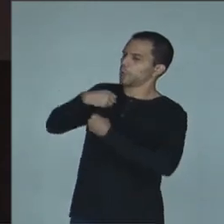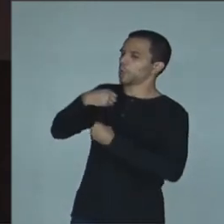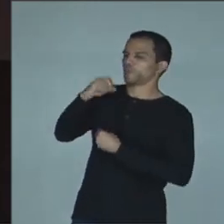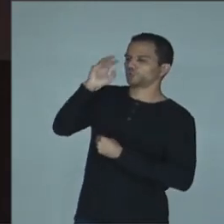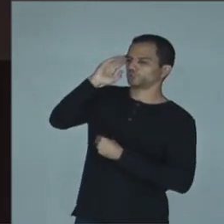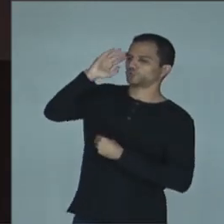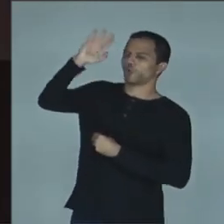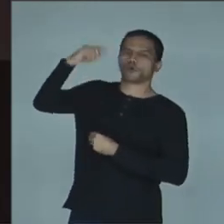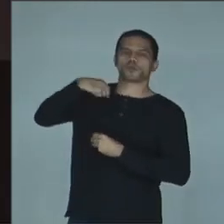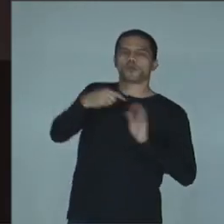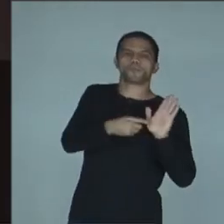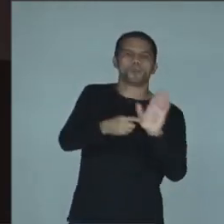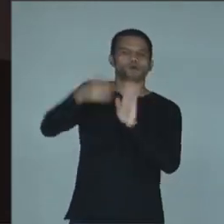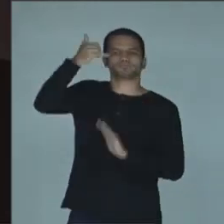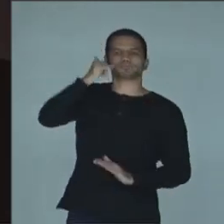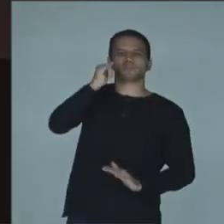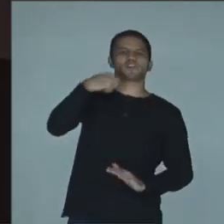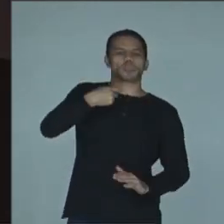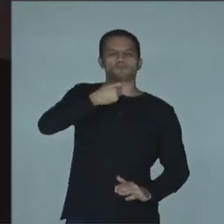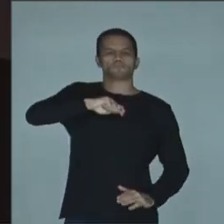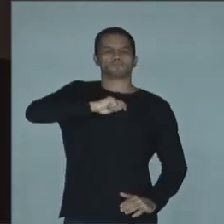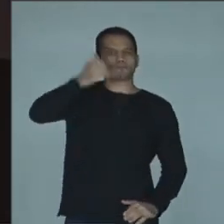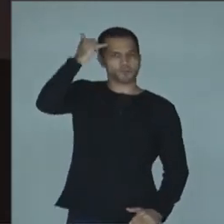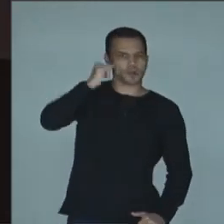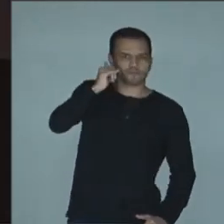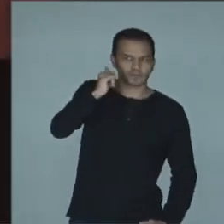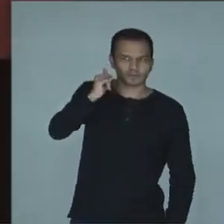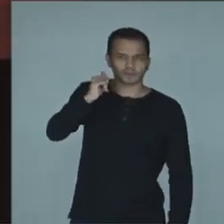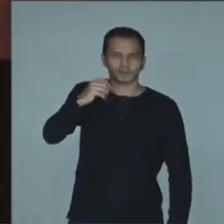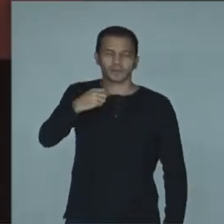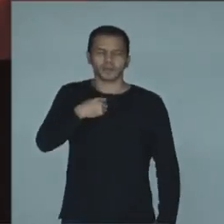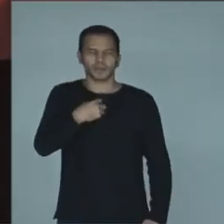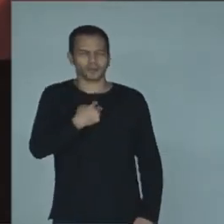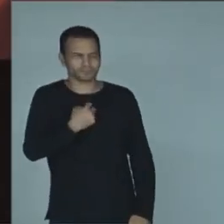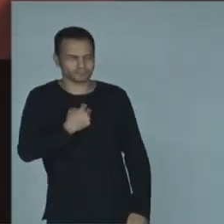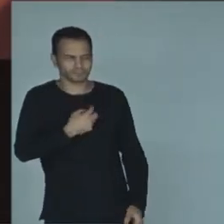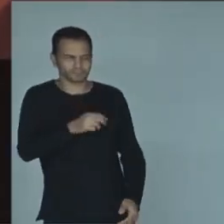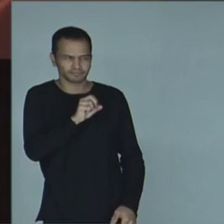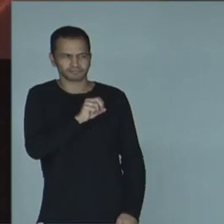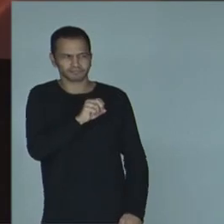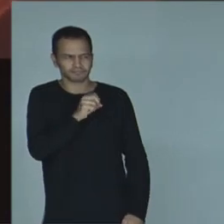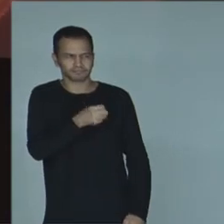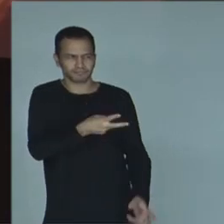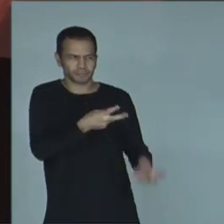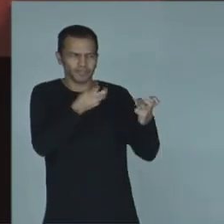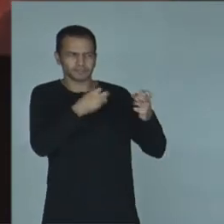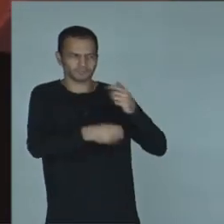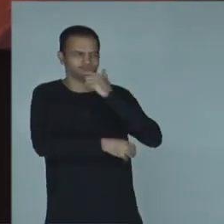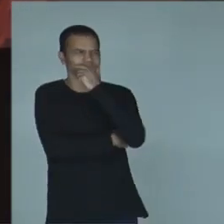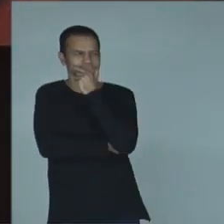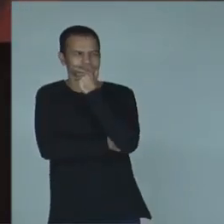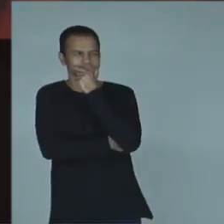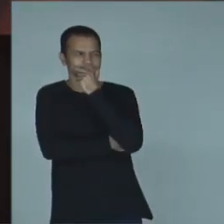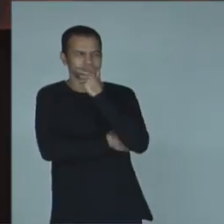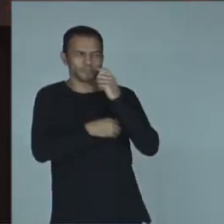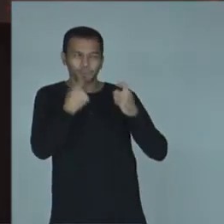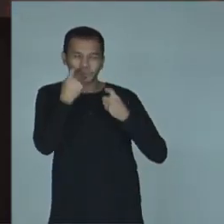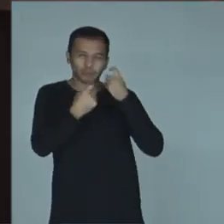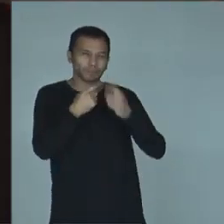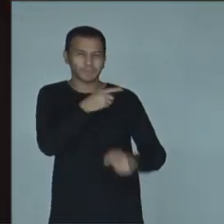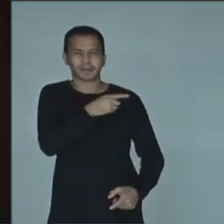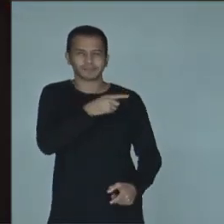revelação é uma quando começa a cantar muito de galo eu já fico preocupado com esse super crente já fico